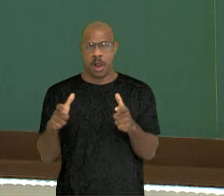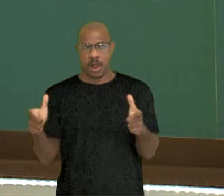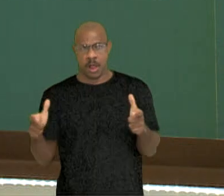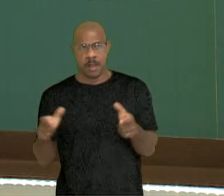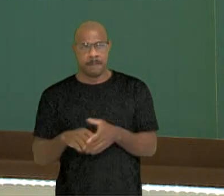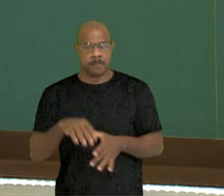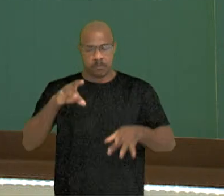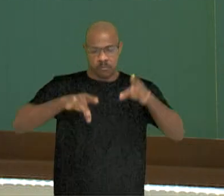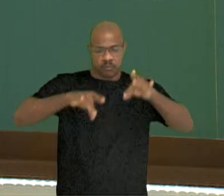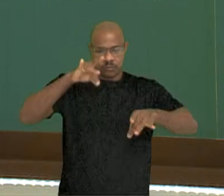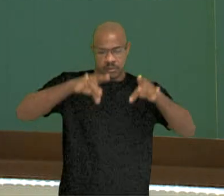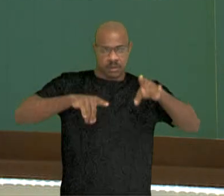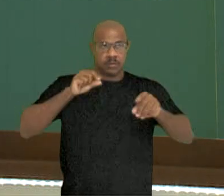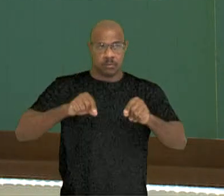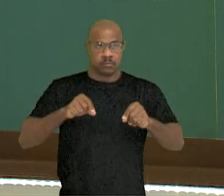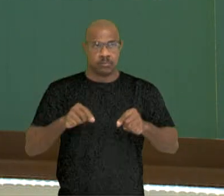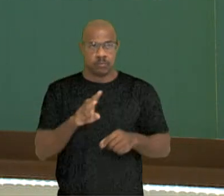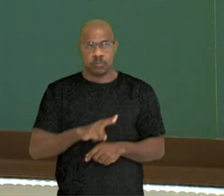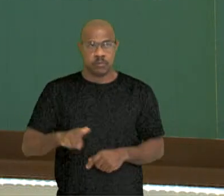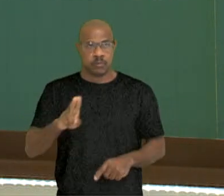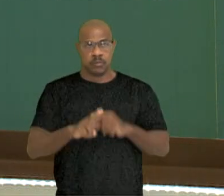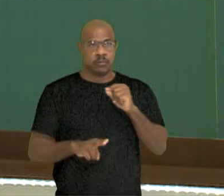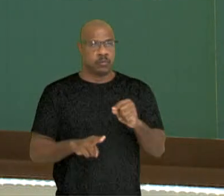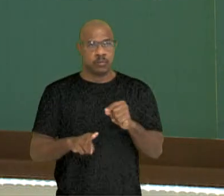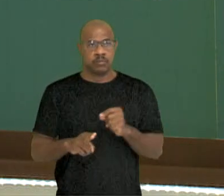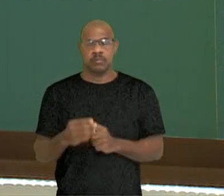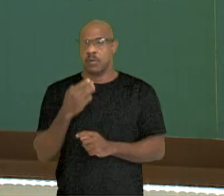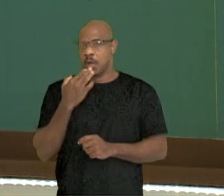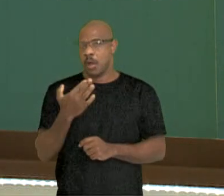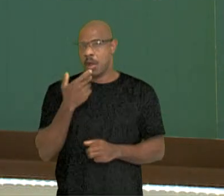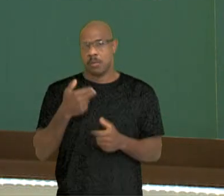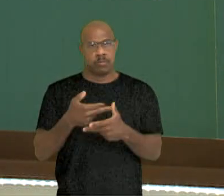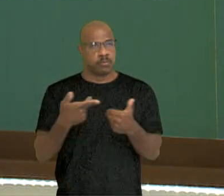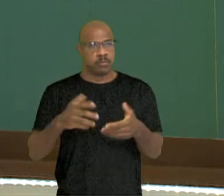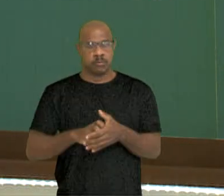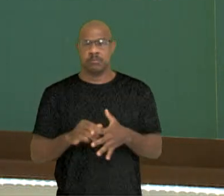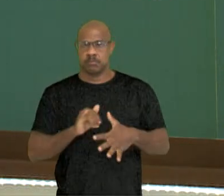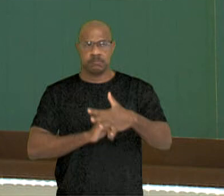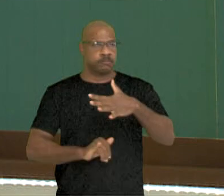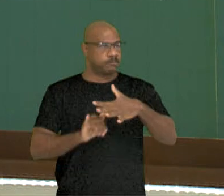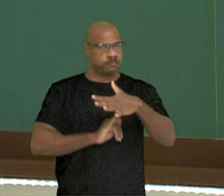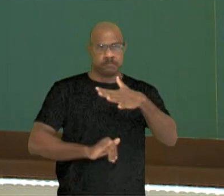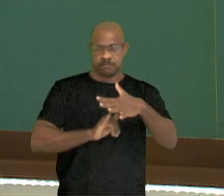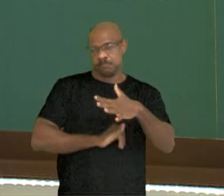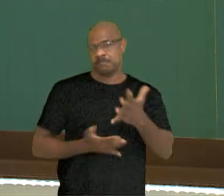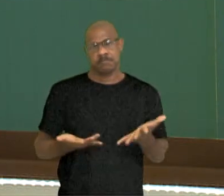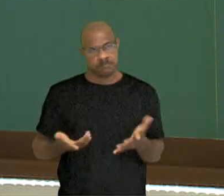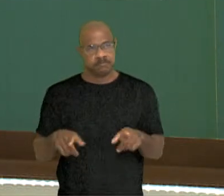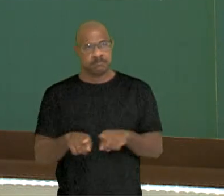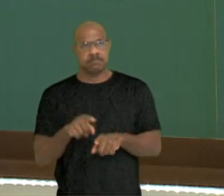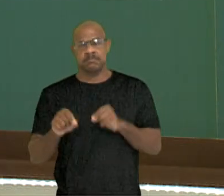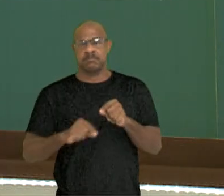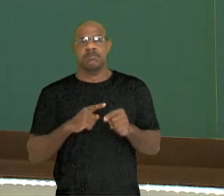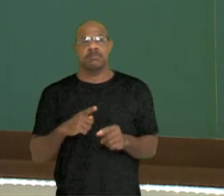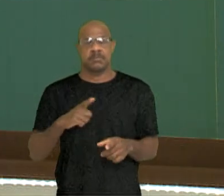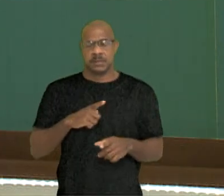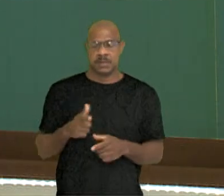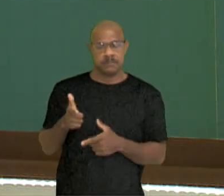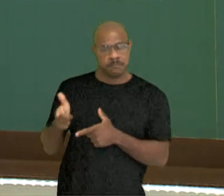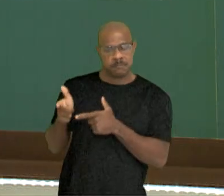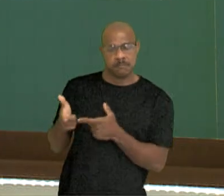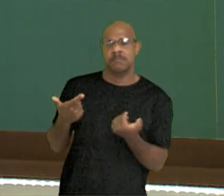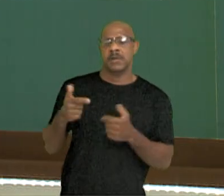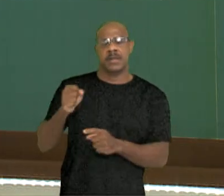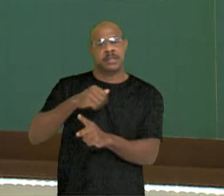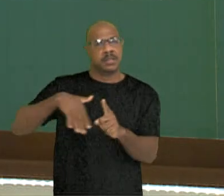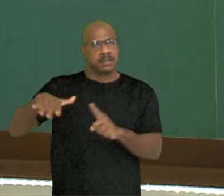teatro vicentino utiliza-se de um tom coloquial, ou seja, informal mesmo, popular, para criticar a sociedade